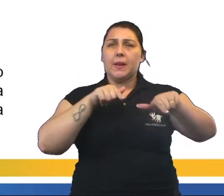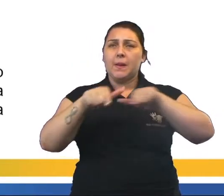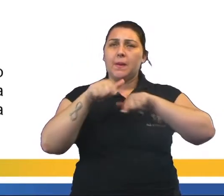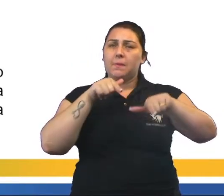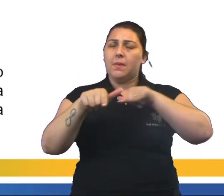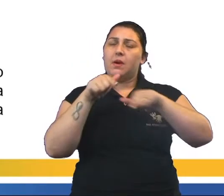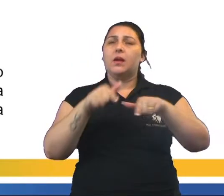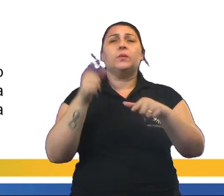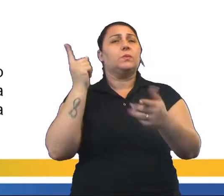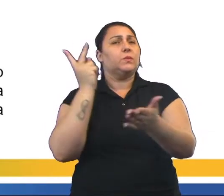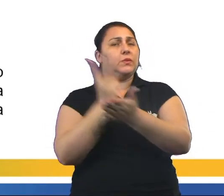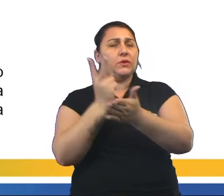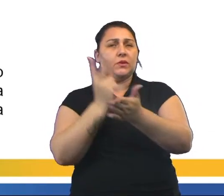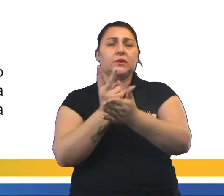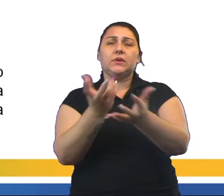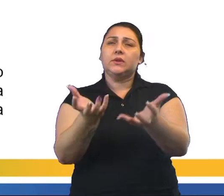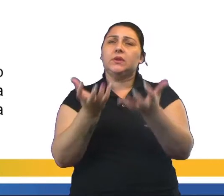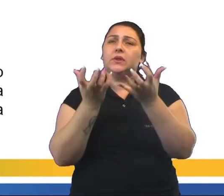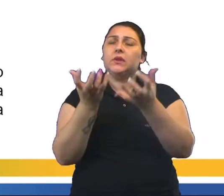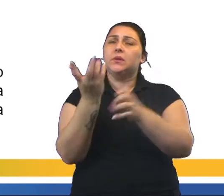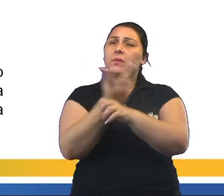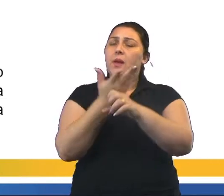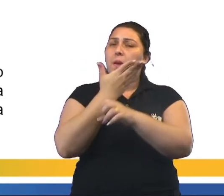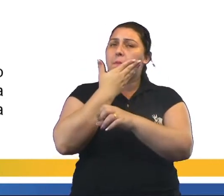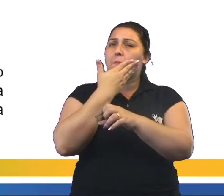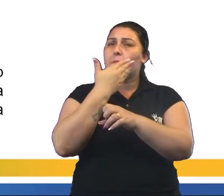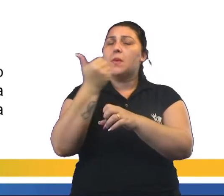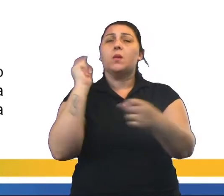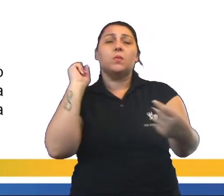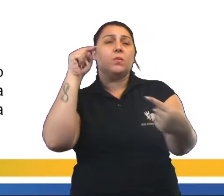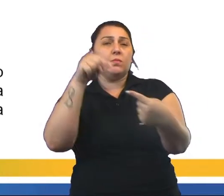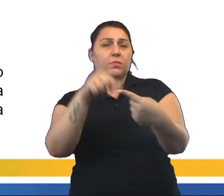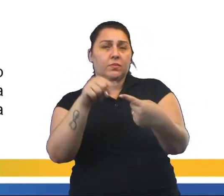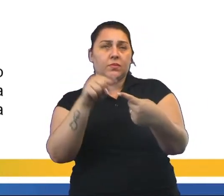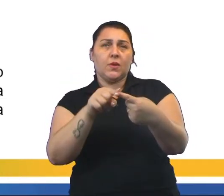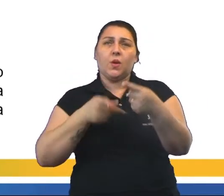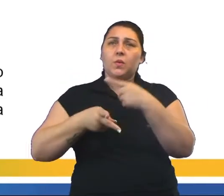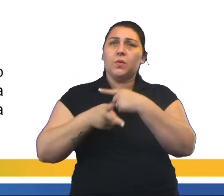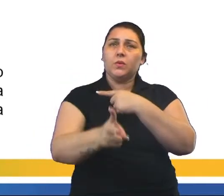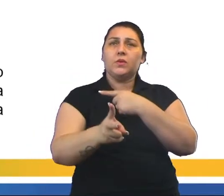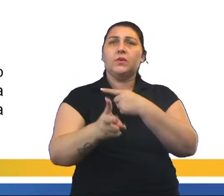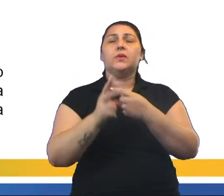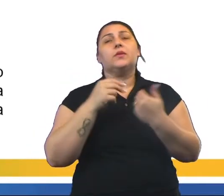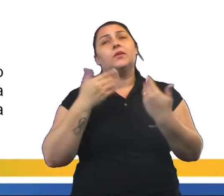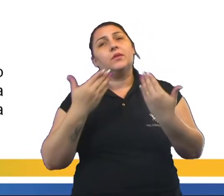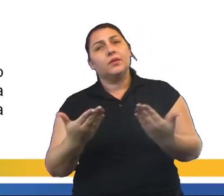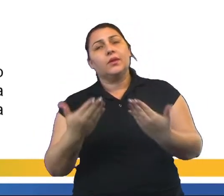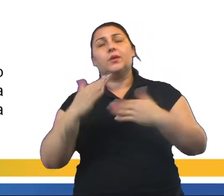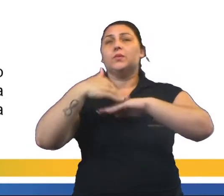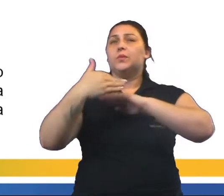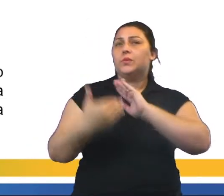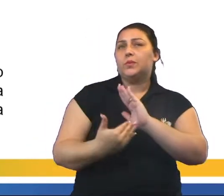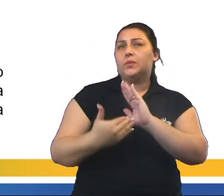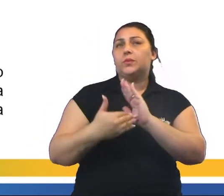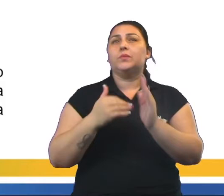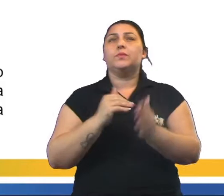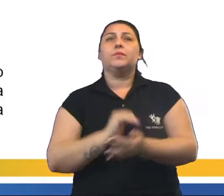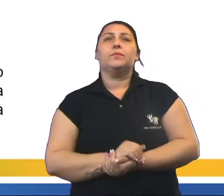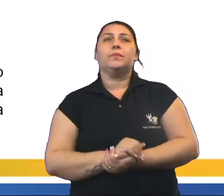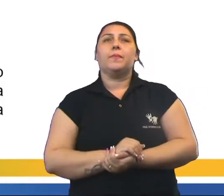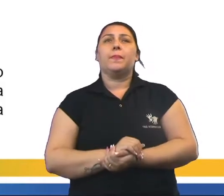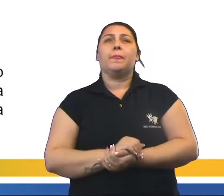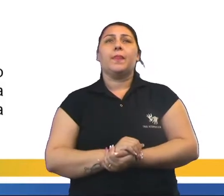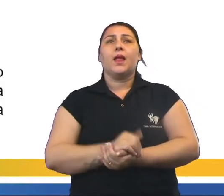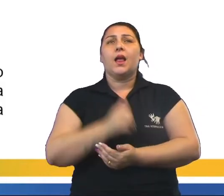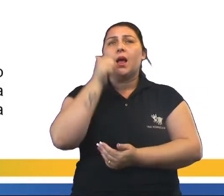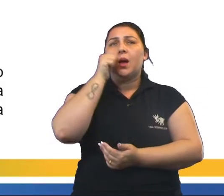forte, cada ano que passa, querendo buscar outros objetivos e dar continuidade aí a tudo isso. Para